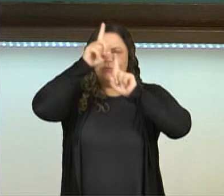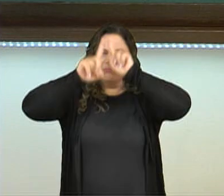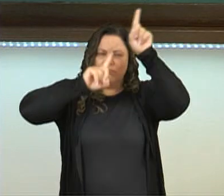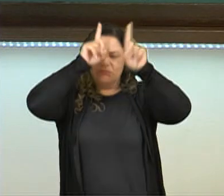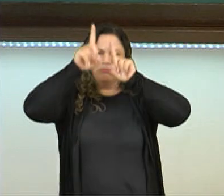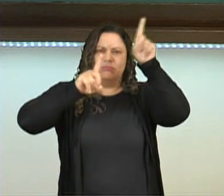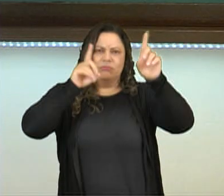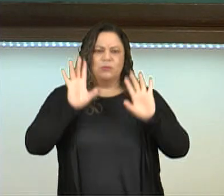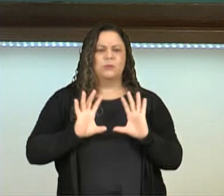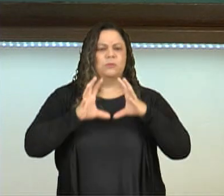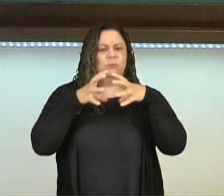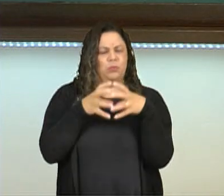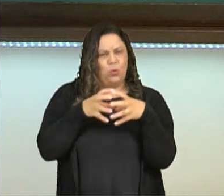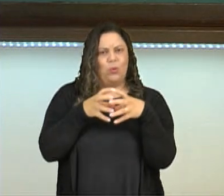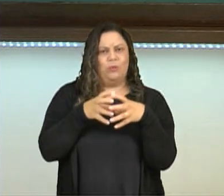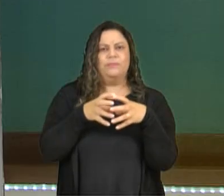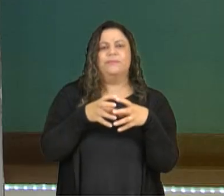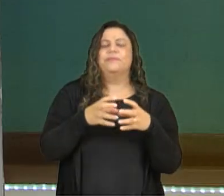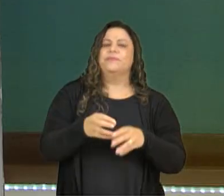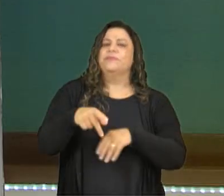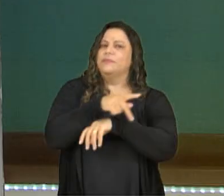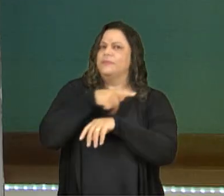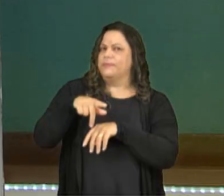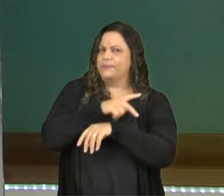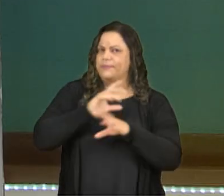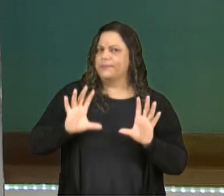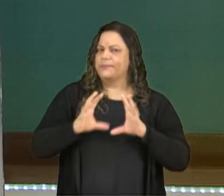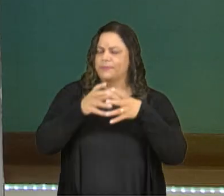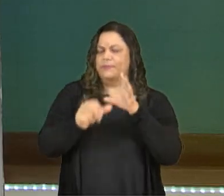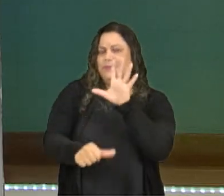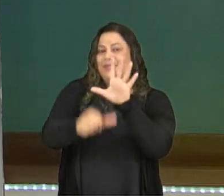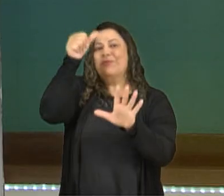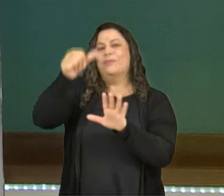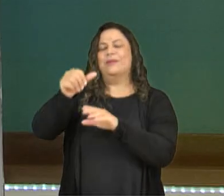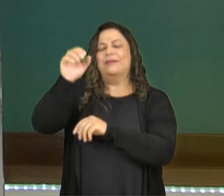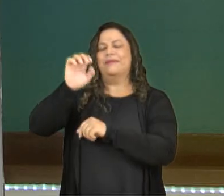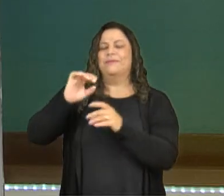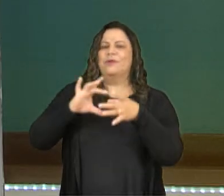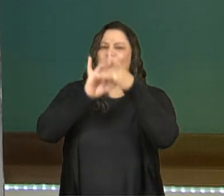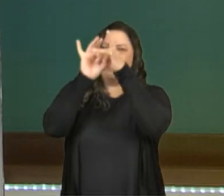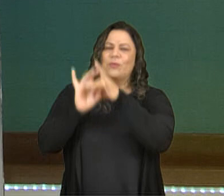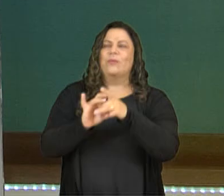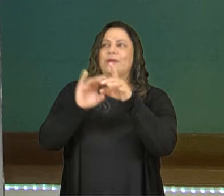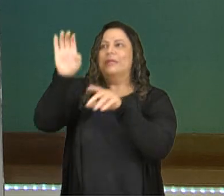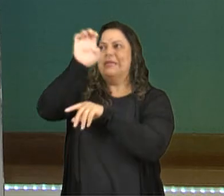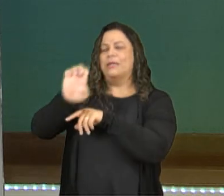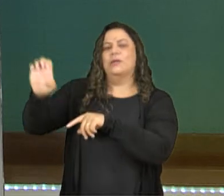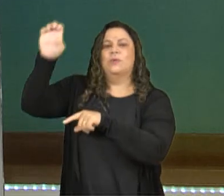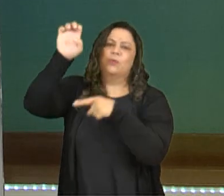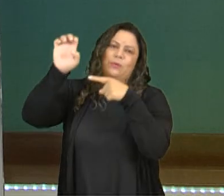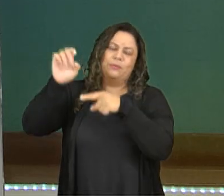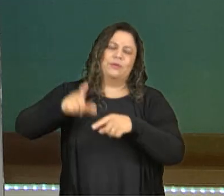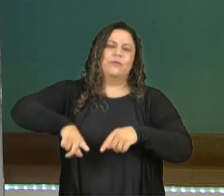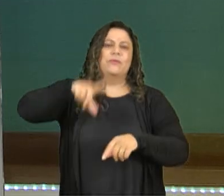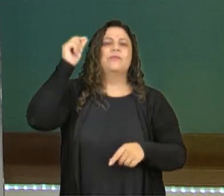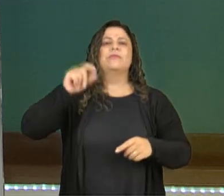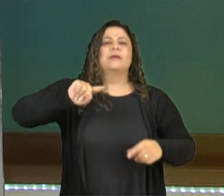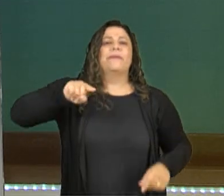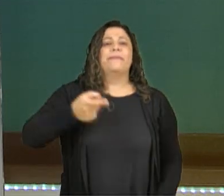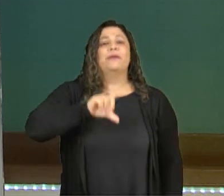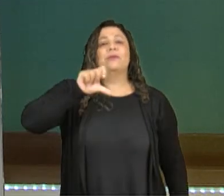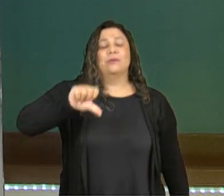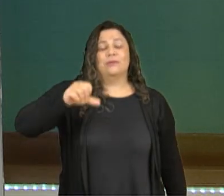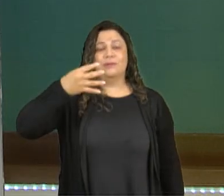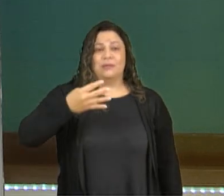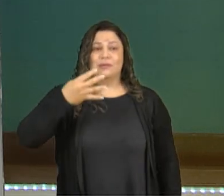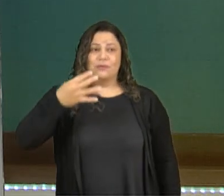respeito de blocos econômicos. Foi na União Europeia que se deu o primeiro bloco. O primeiro bloco econômico foi elegido em